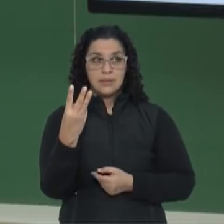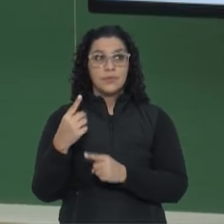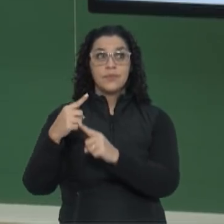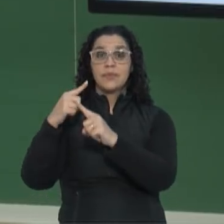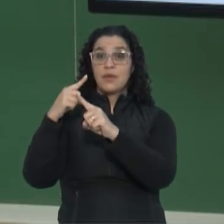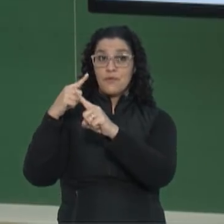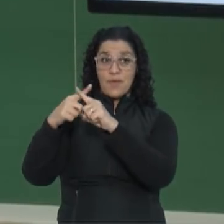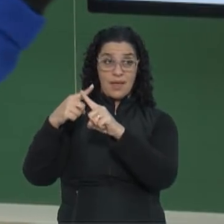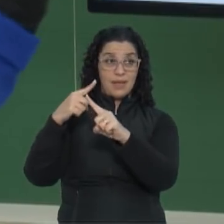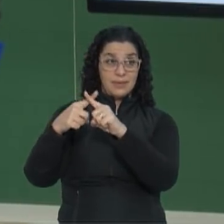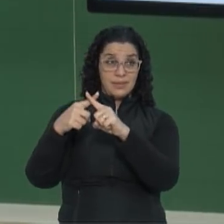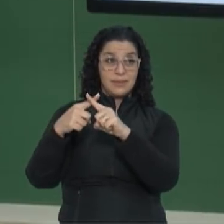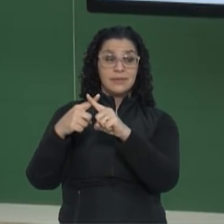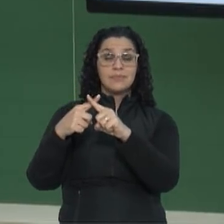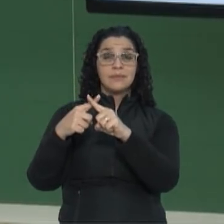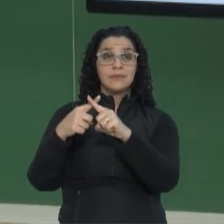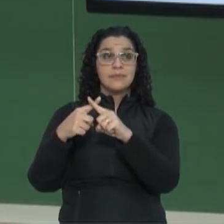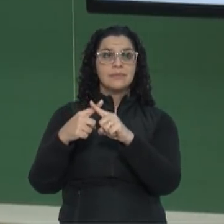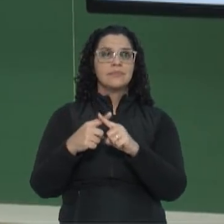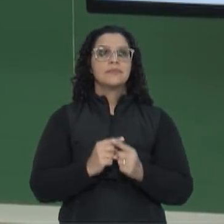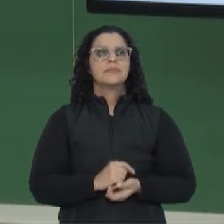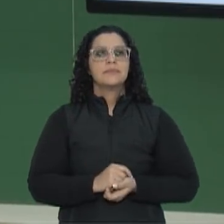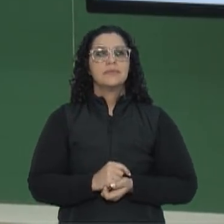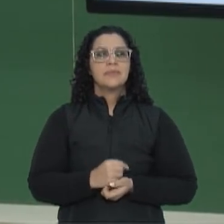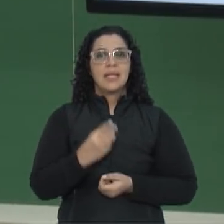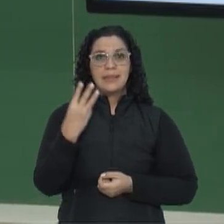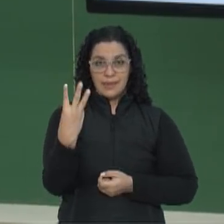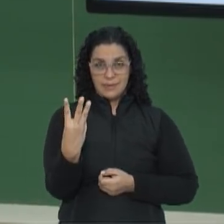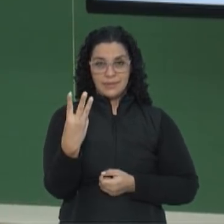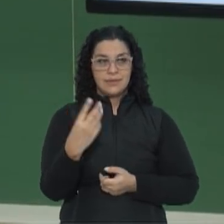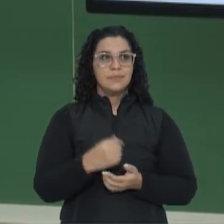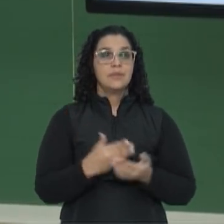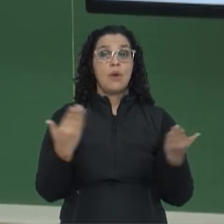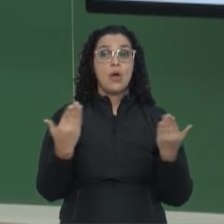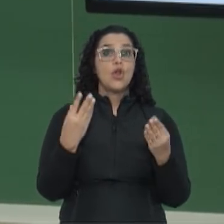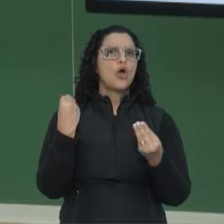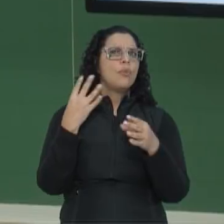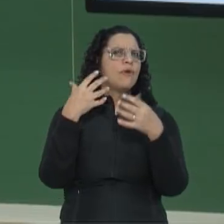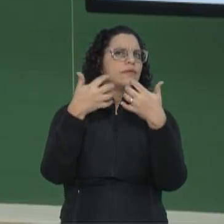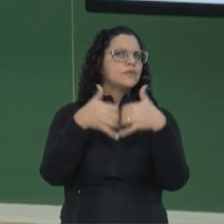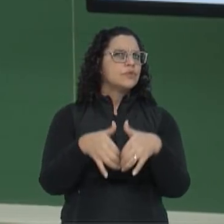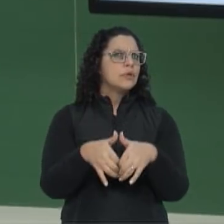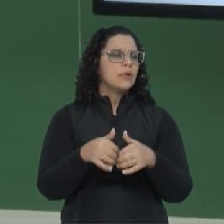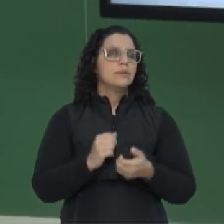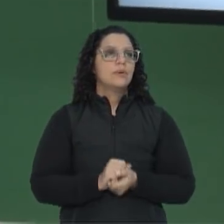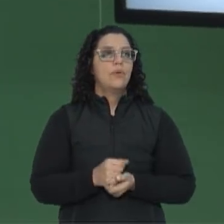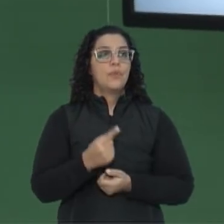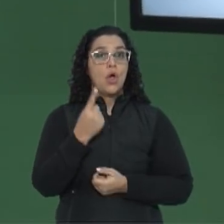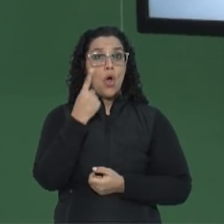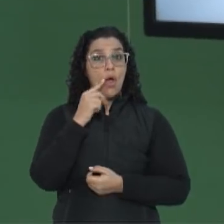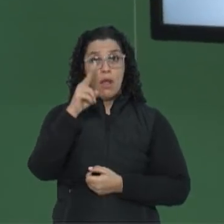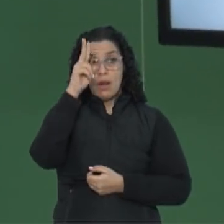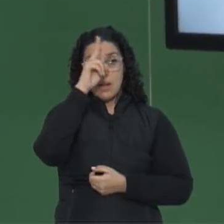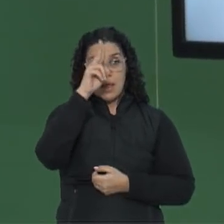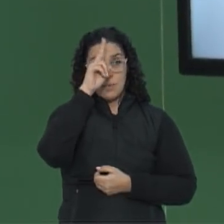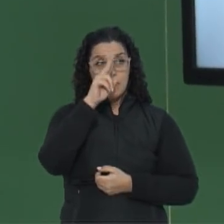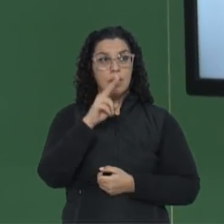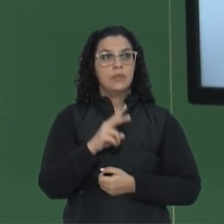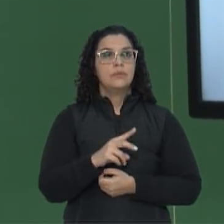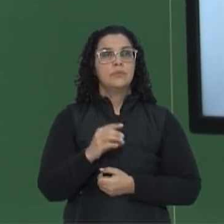2,63 vezes 3, porque são 3 cadernos. Lembrando que aqui eu